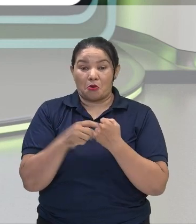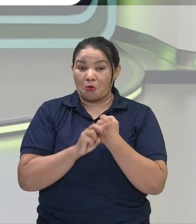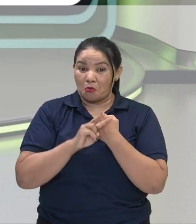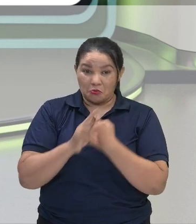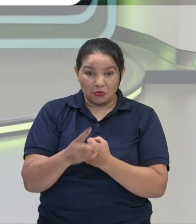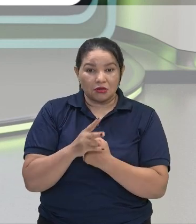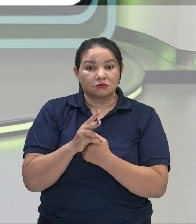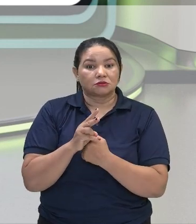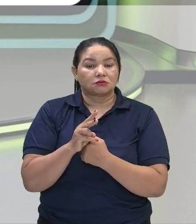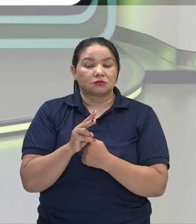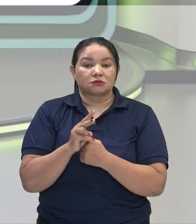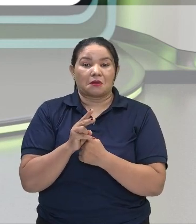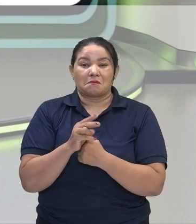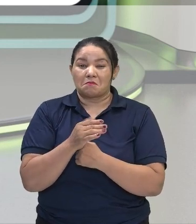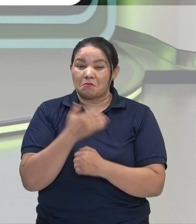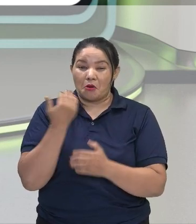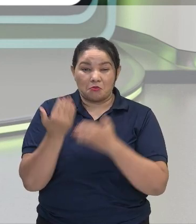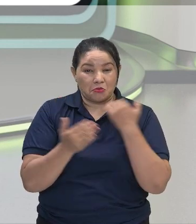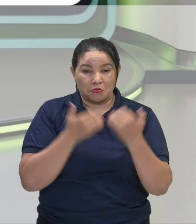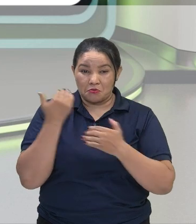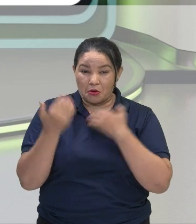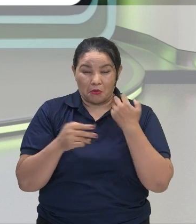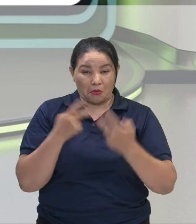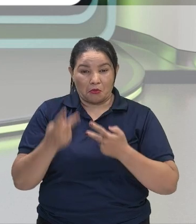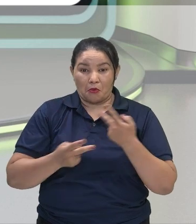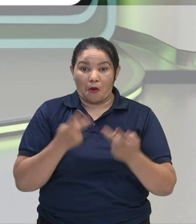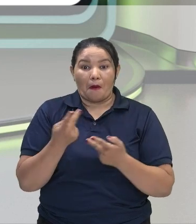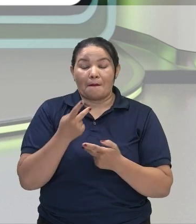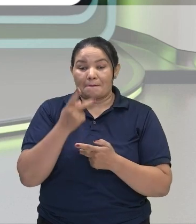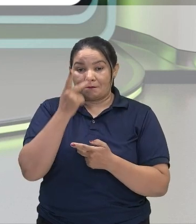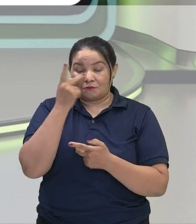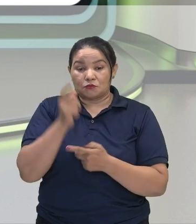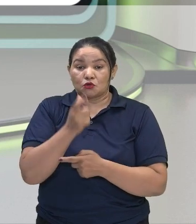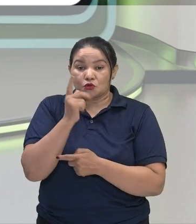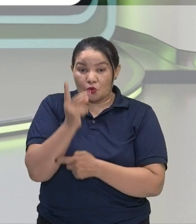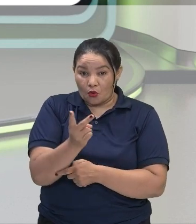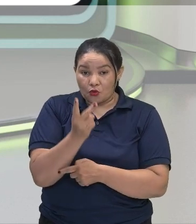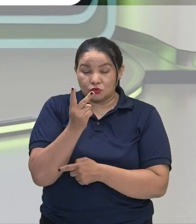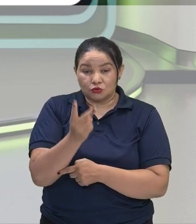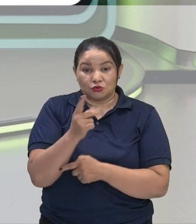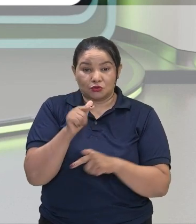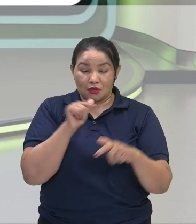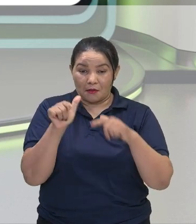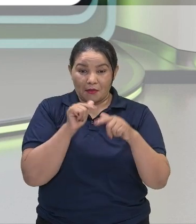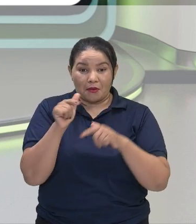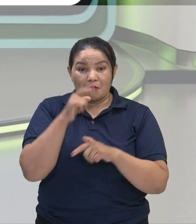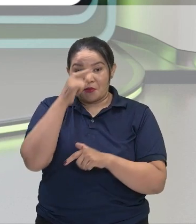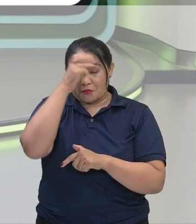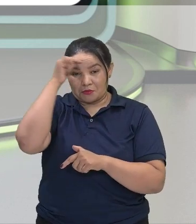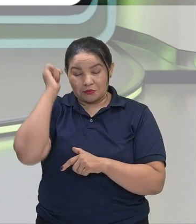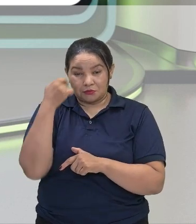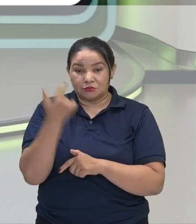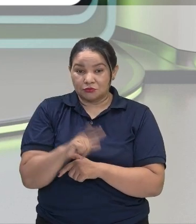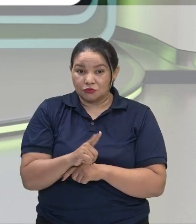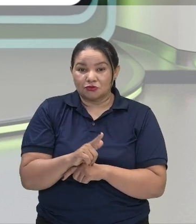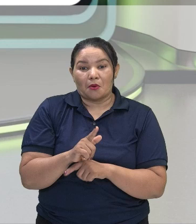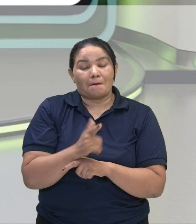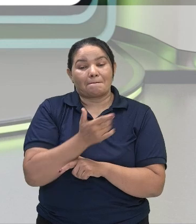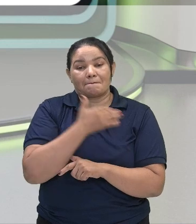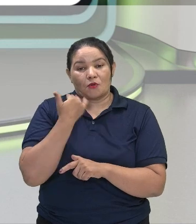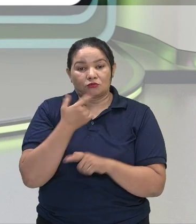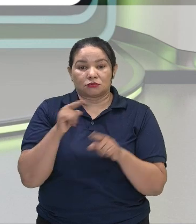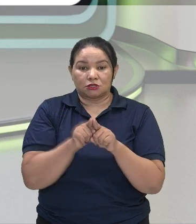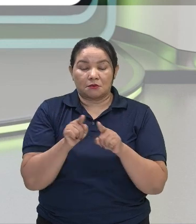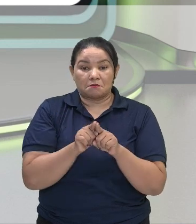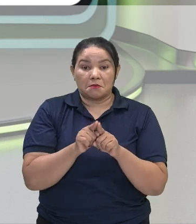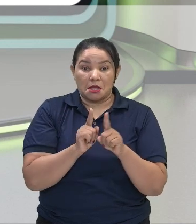né? Mortes imediatas, 2 trabalhadores na explosão morreram imediatamente e mais 28 por